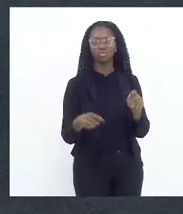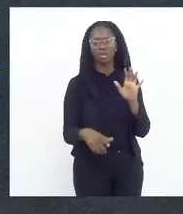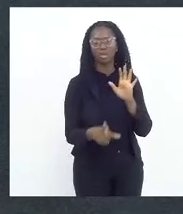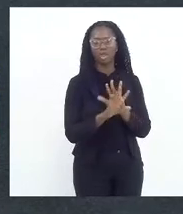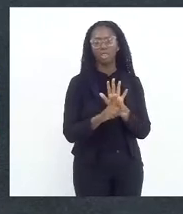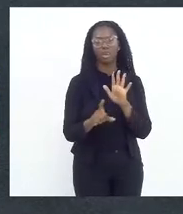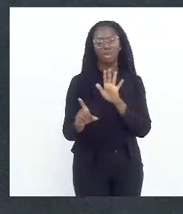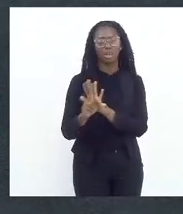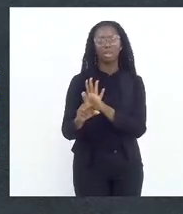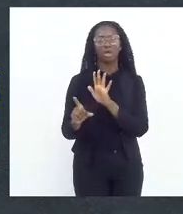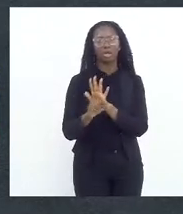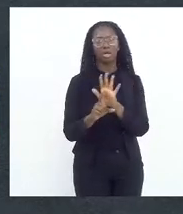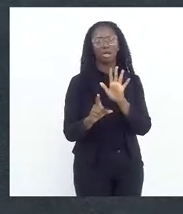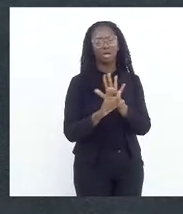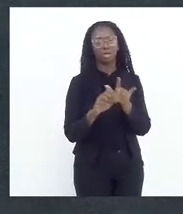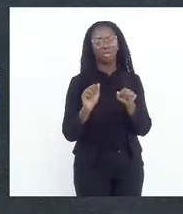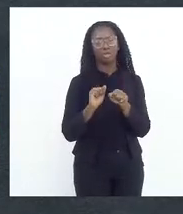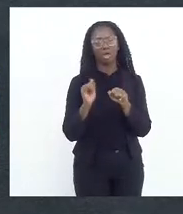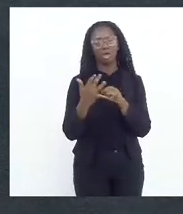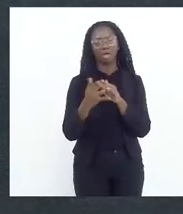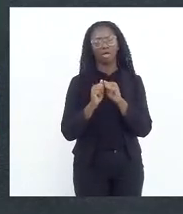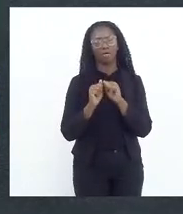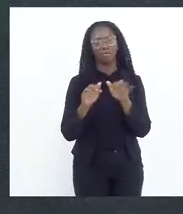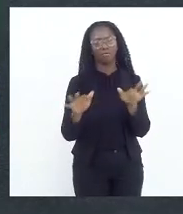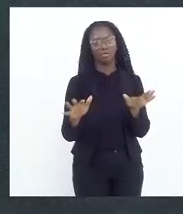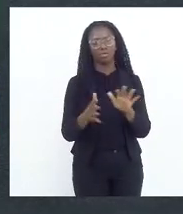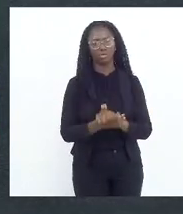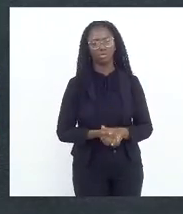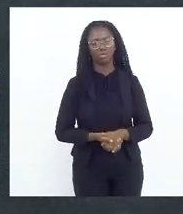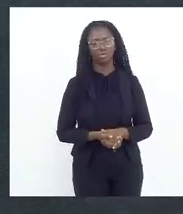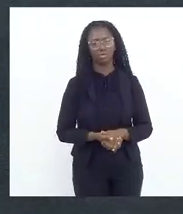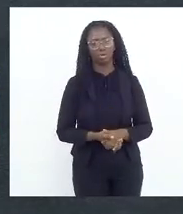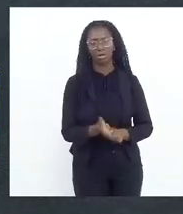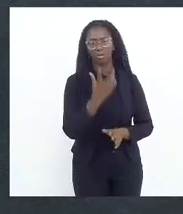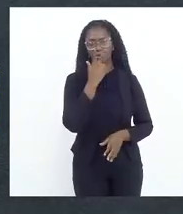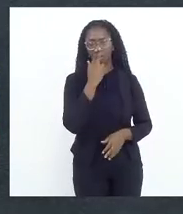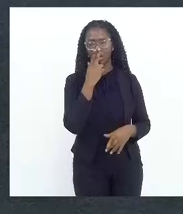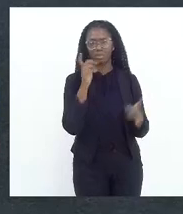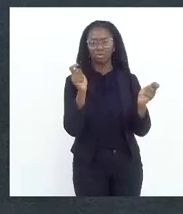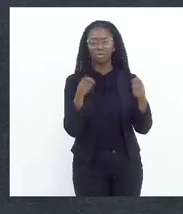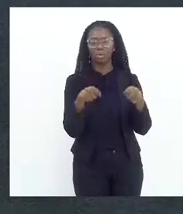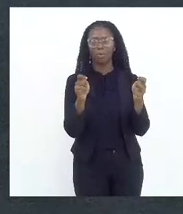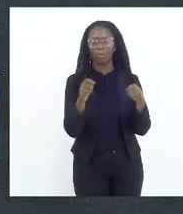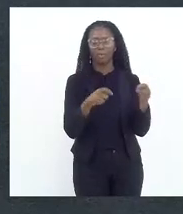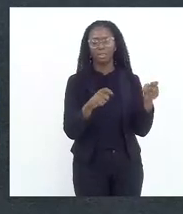legislar sobre Covid. Uma espécie de competências